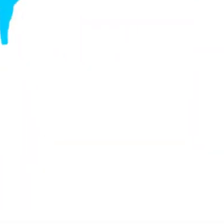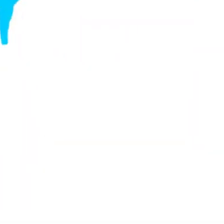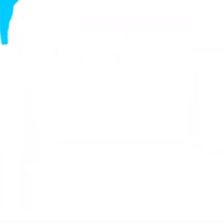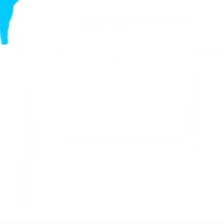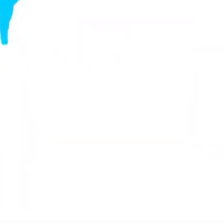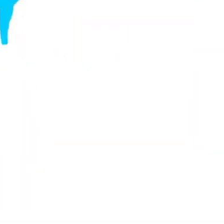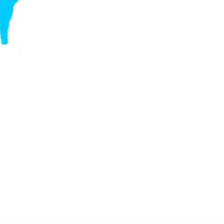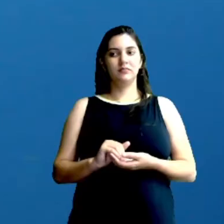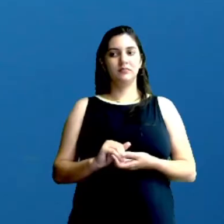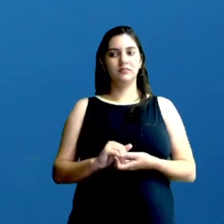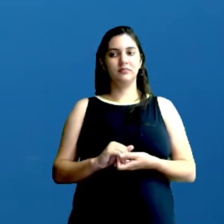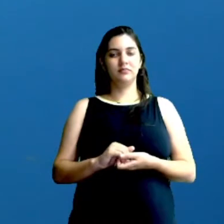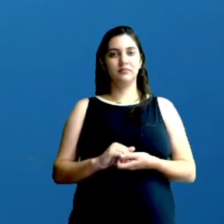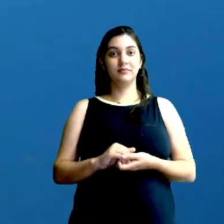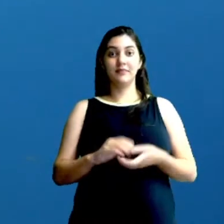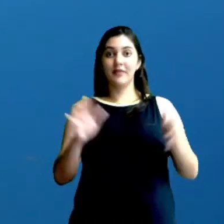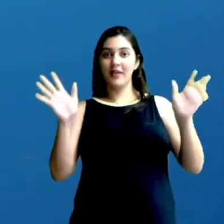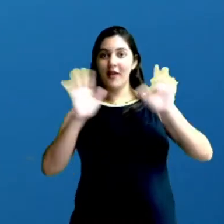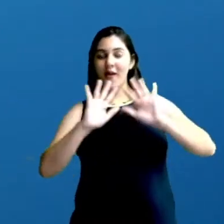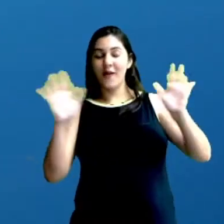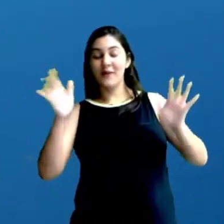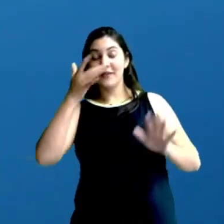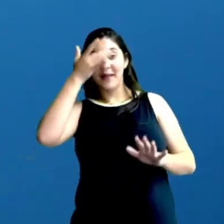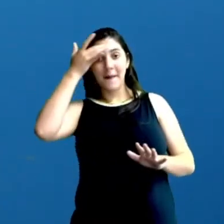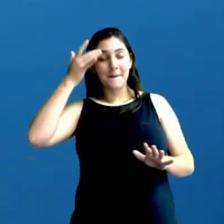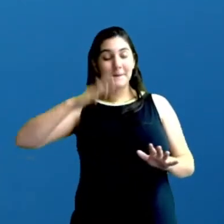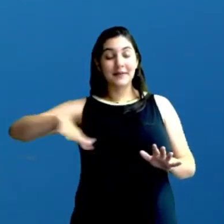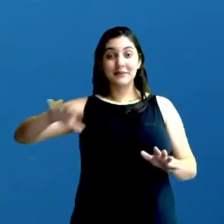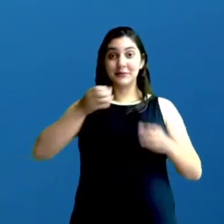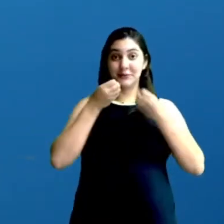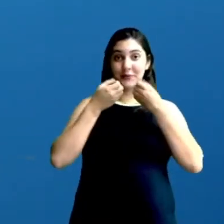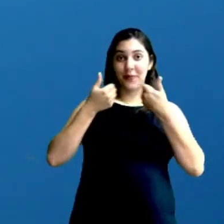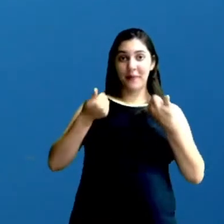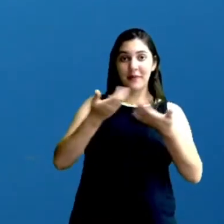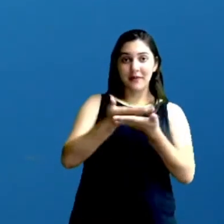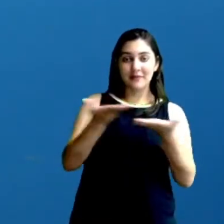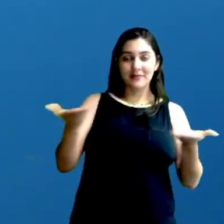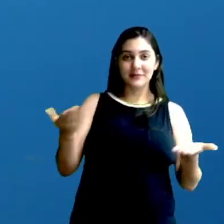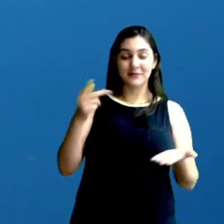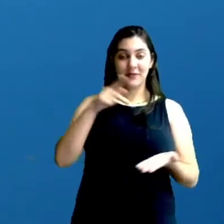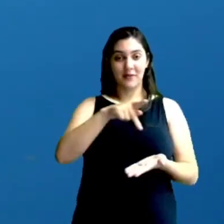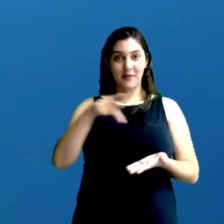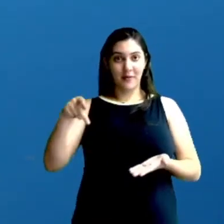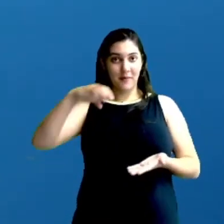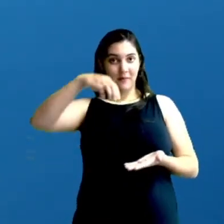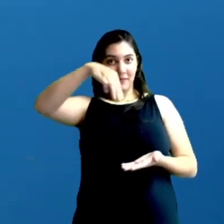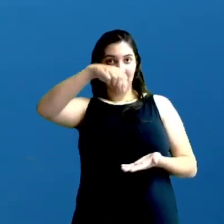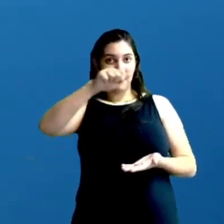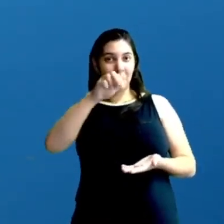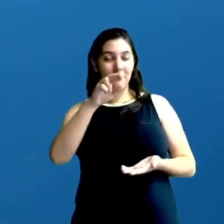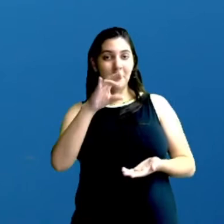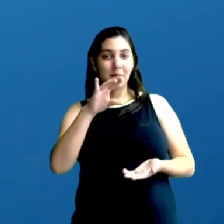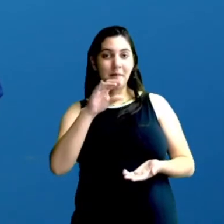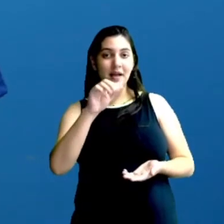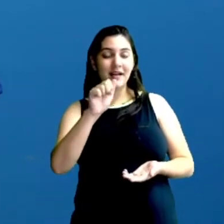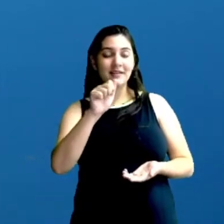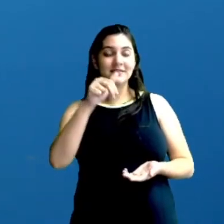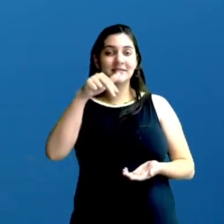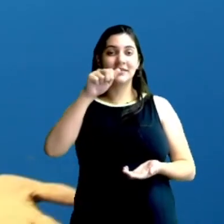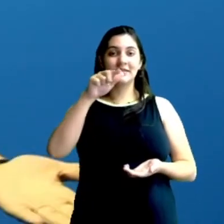o Olá gente tudo bem com vocês eu sou a professora Márcia Nazário